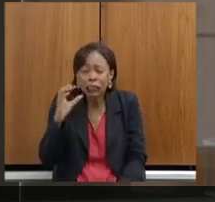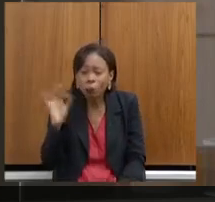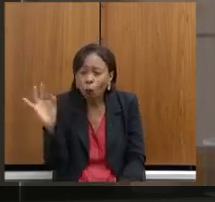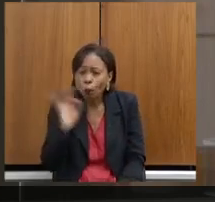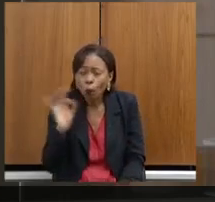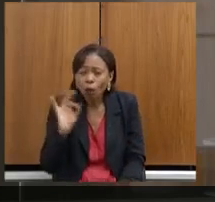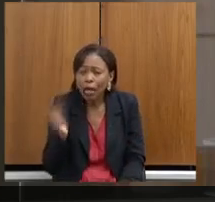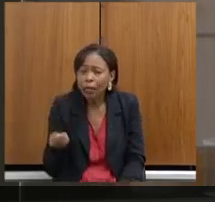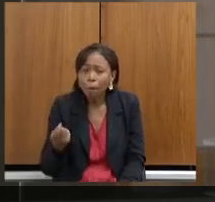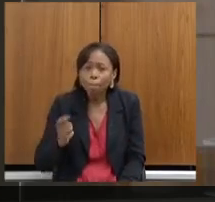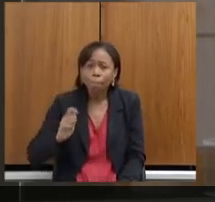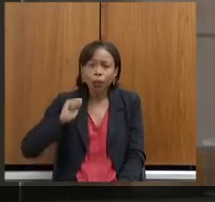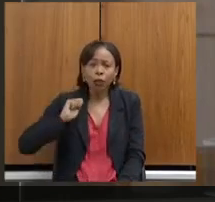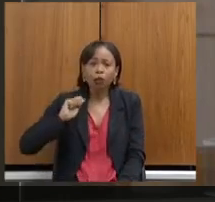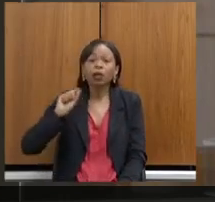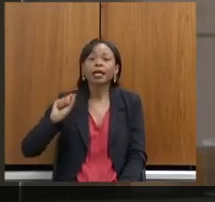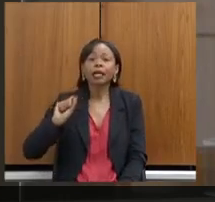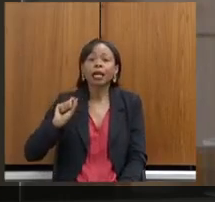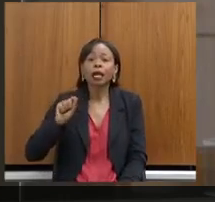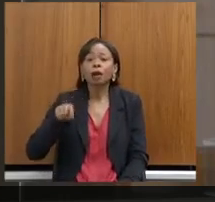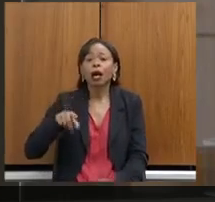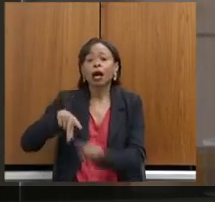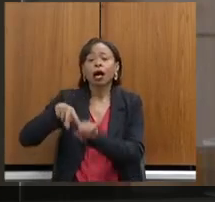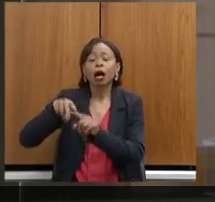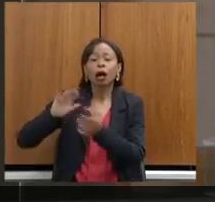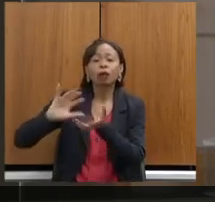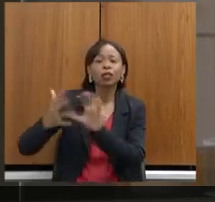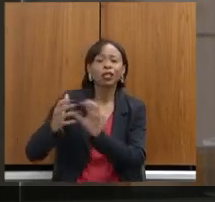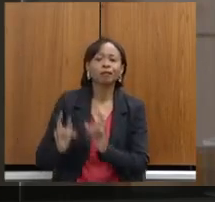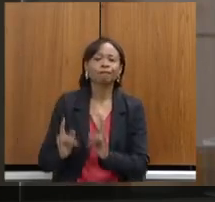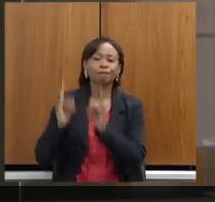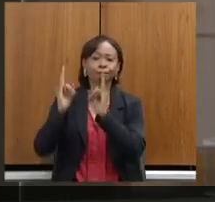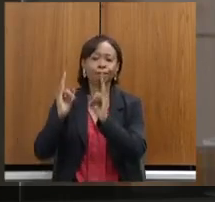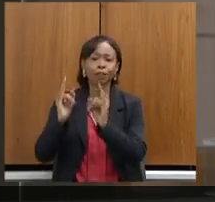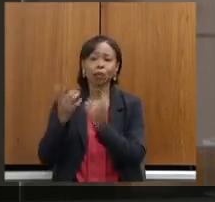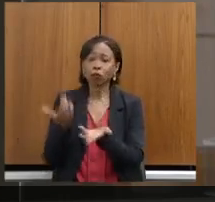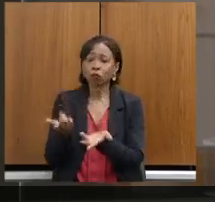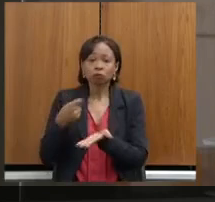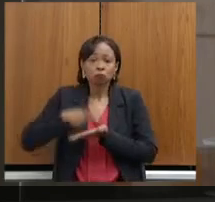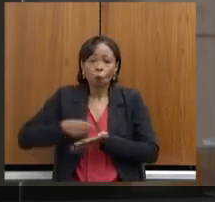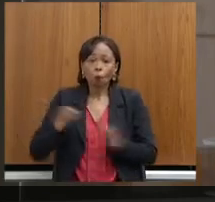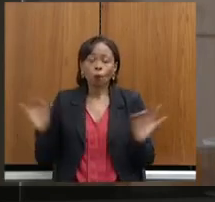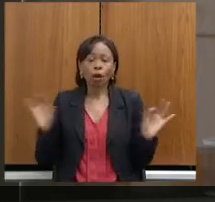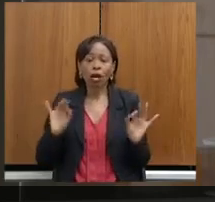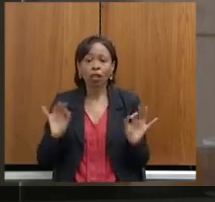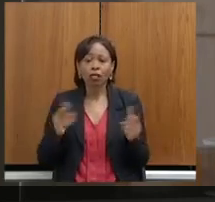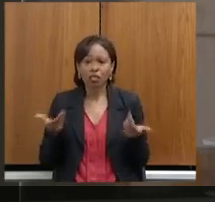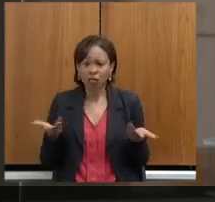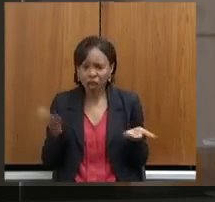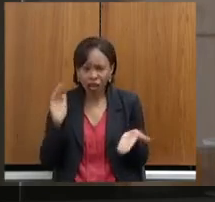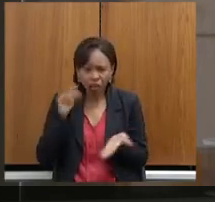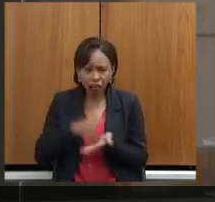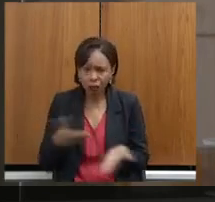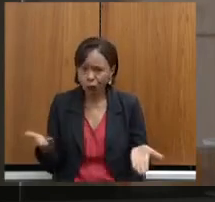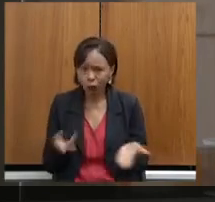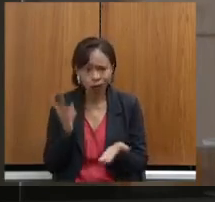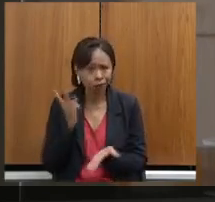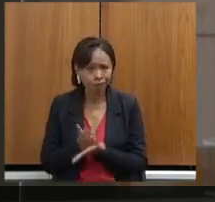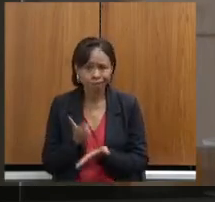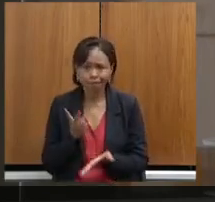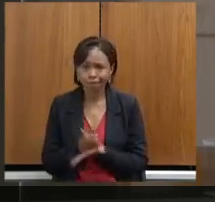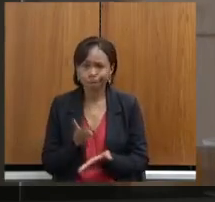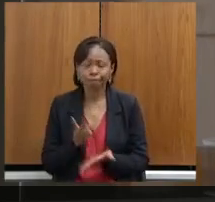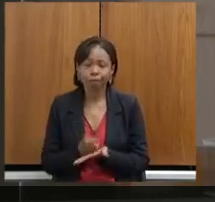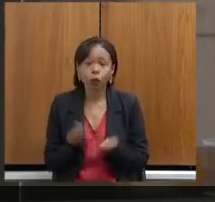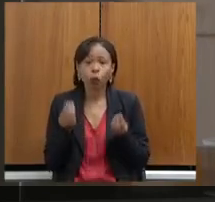estado para manutenção de prédio né E essa realidade não mudou muito não mudou nada ainda viu gente o que o